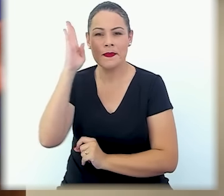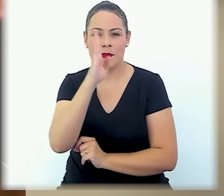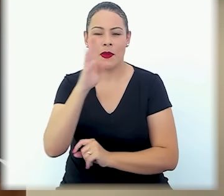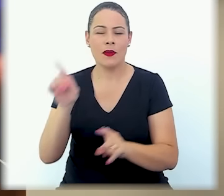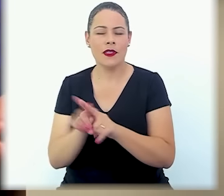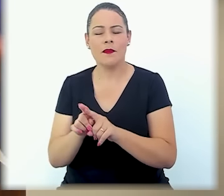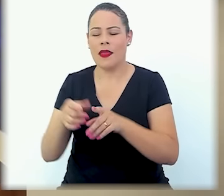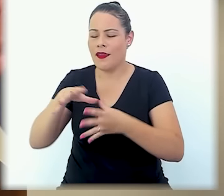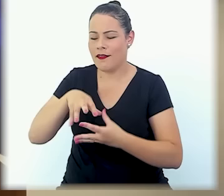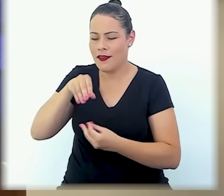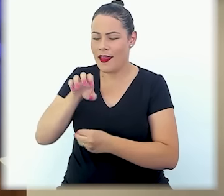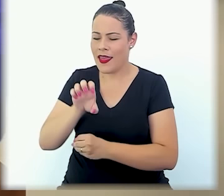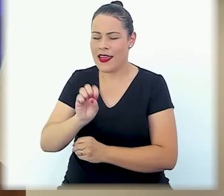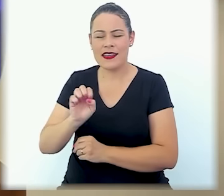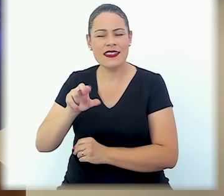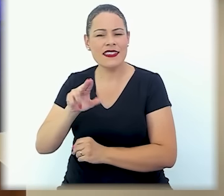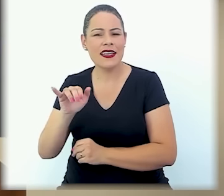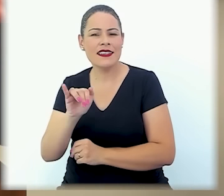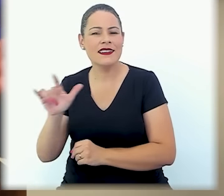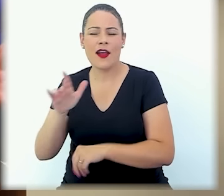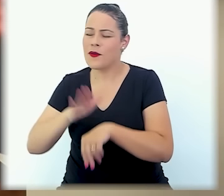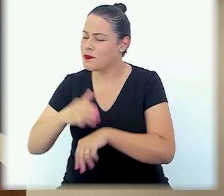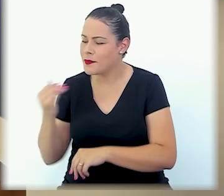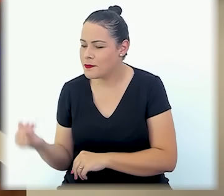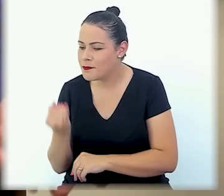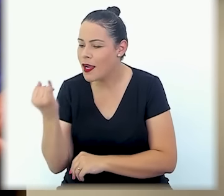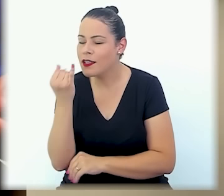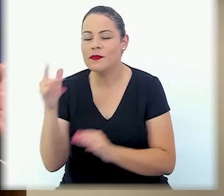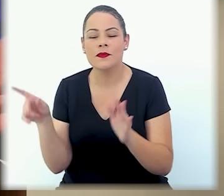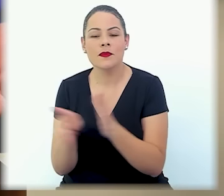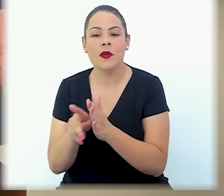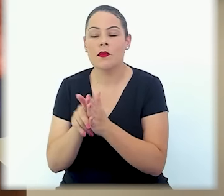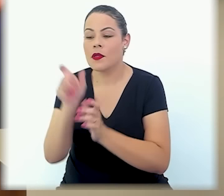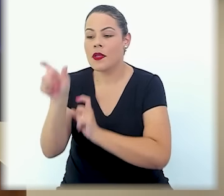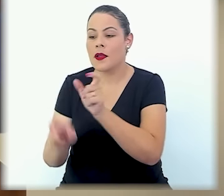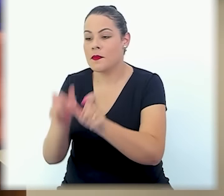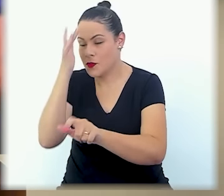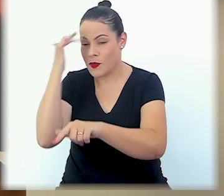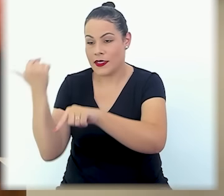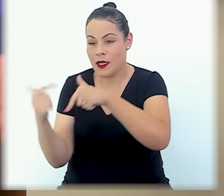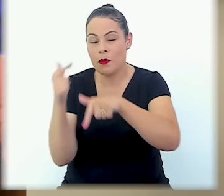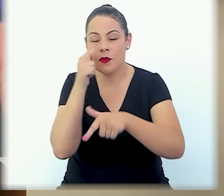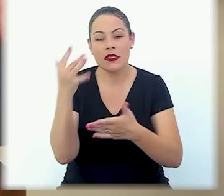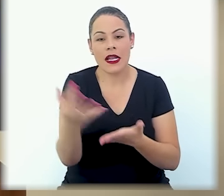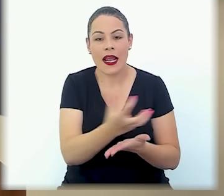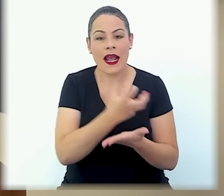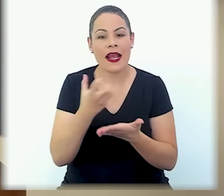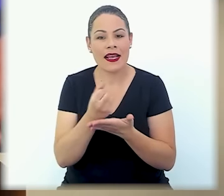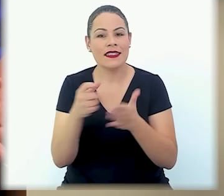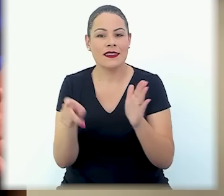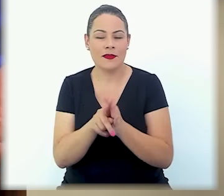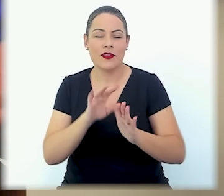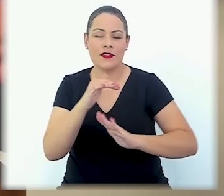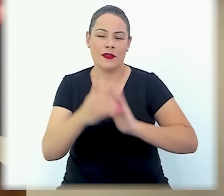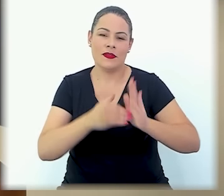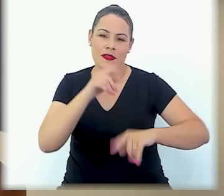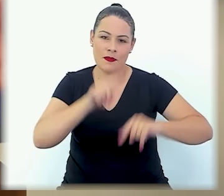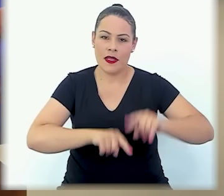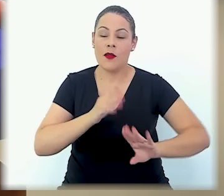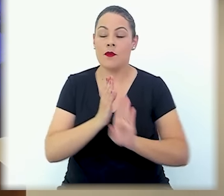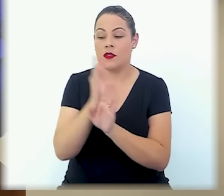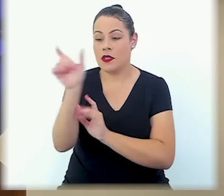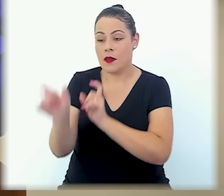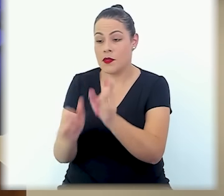e importante e essencial. Acho que a grande questão é essa. É a essencialidade hoje dos catadores nessa cadeia, e para que os catadores possam se